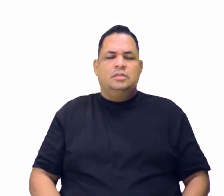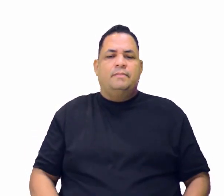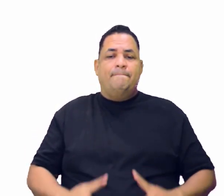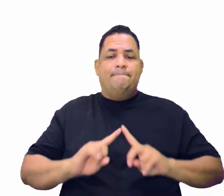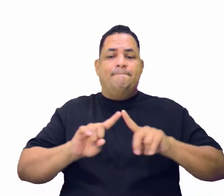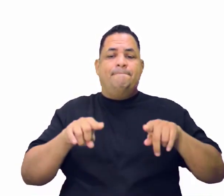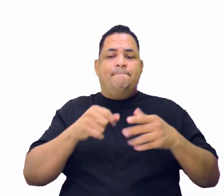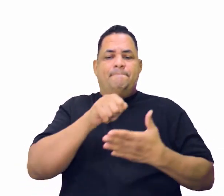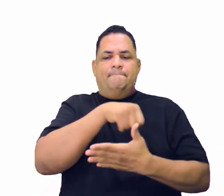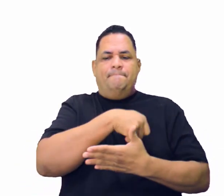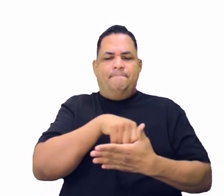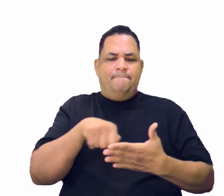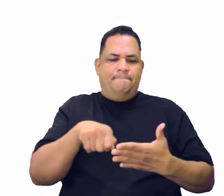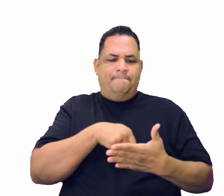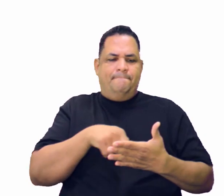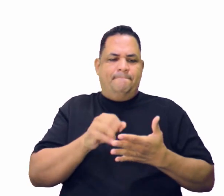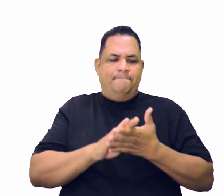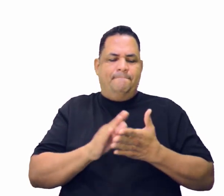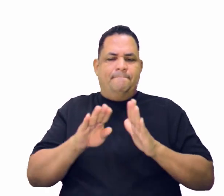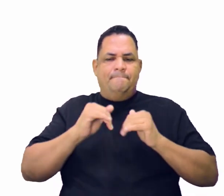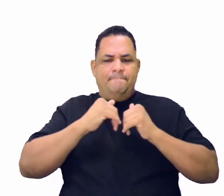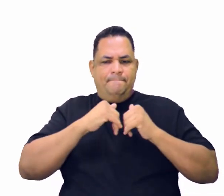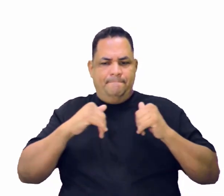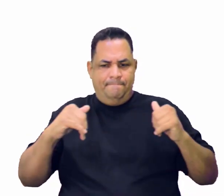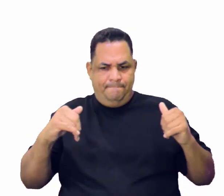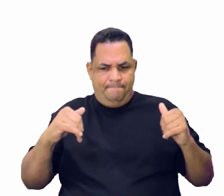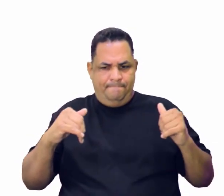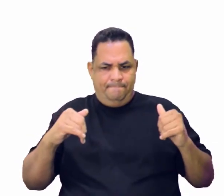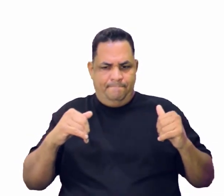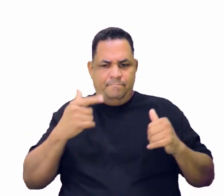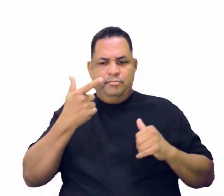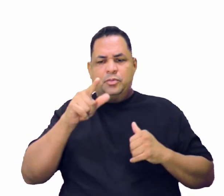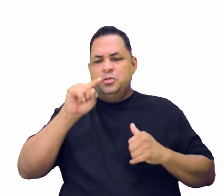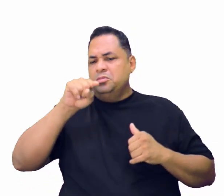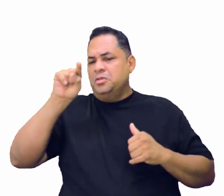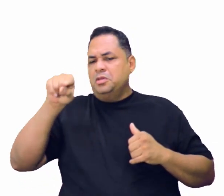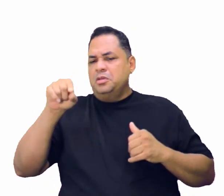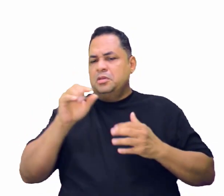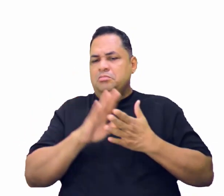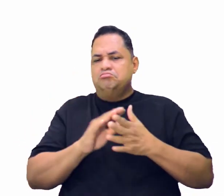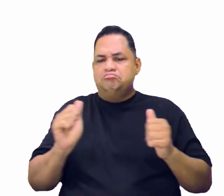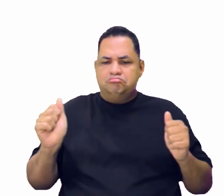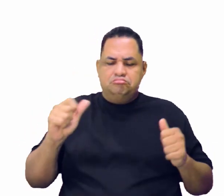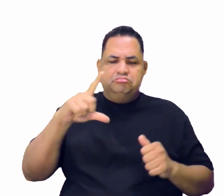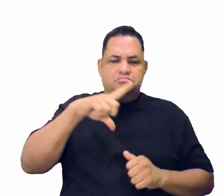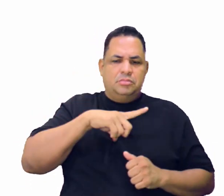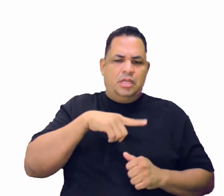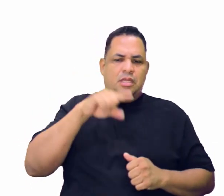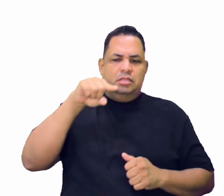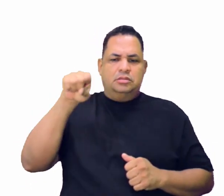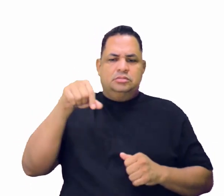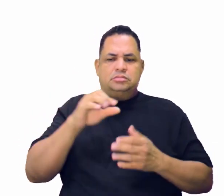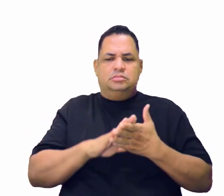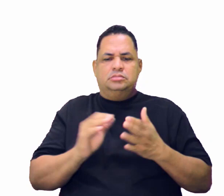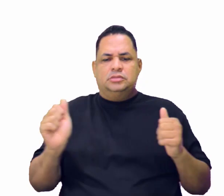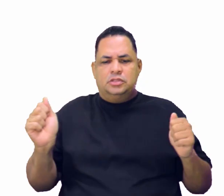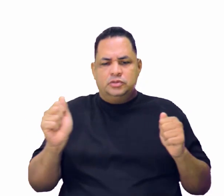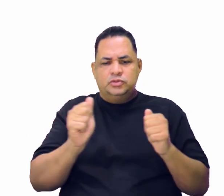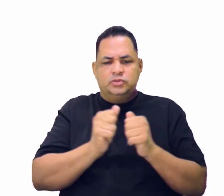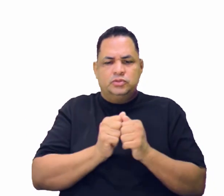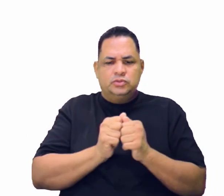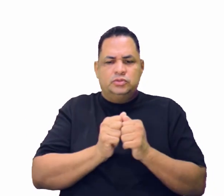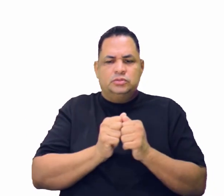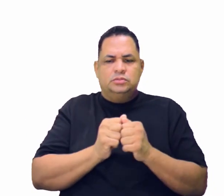Mas só que na escrita vai ser separado, sem acento, com acento. O outro vai ser junto com